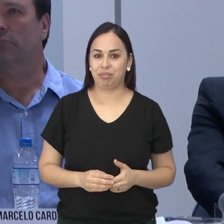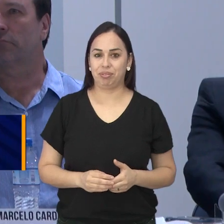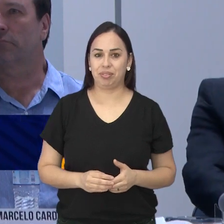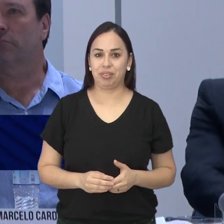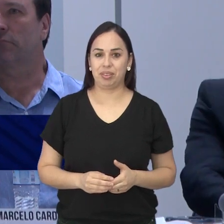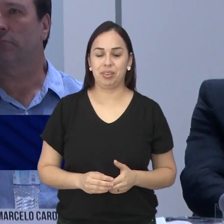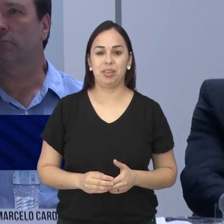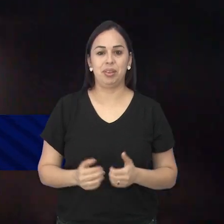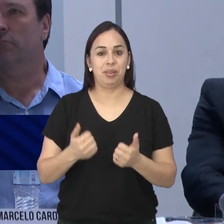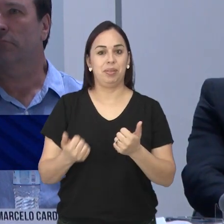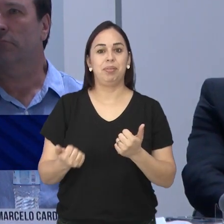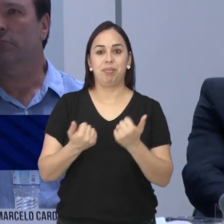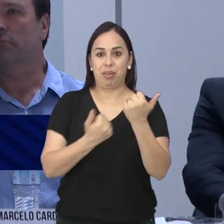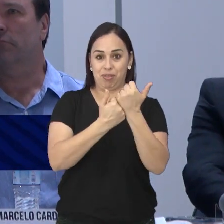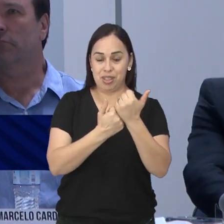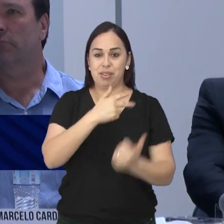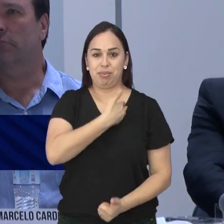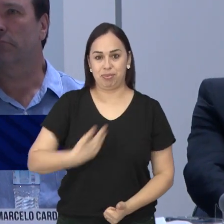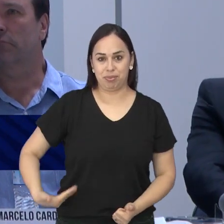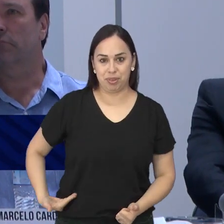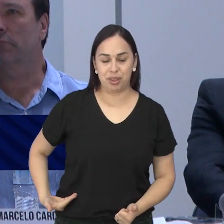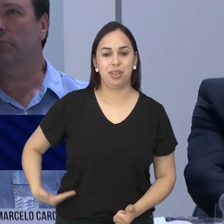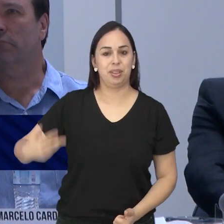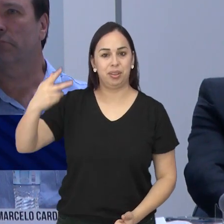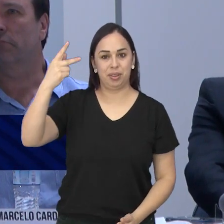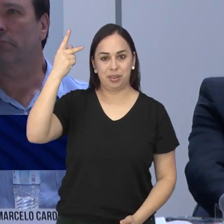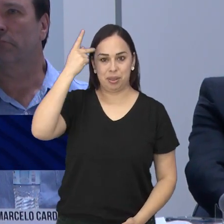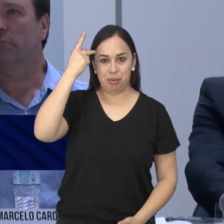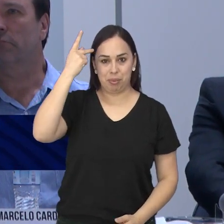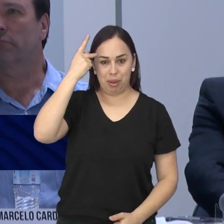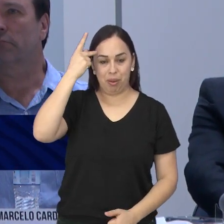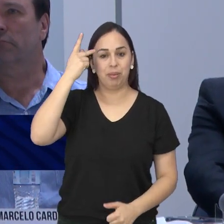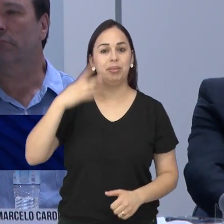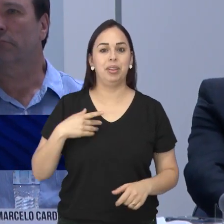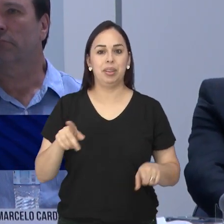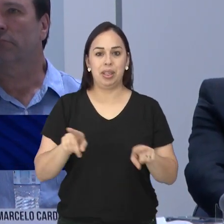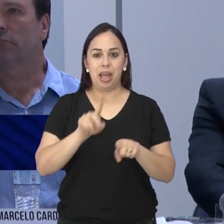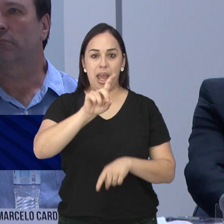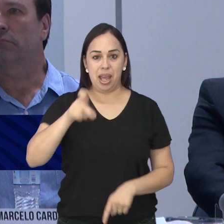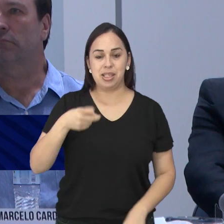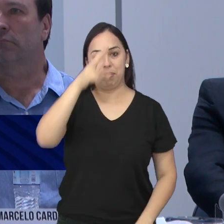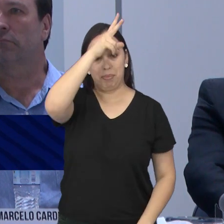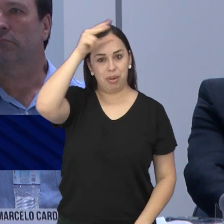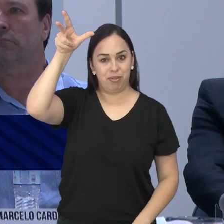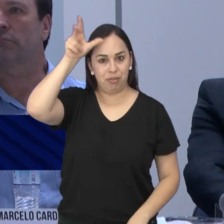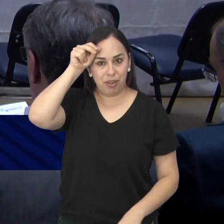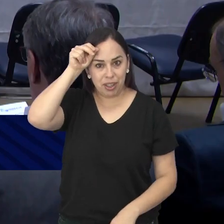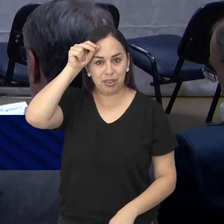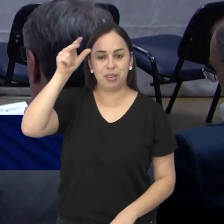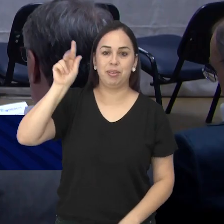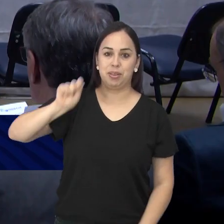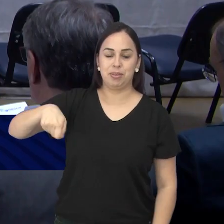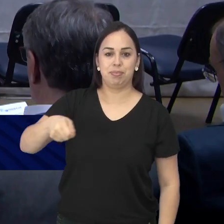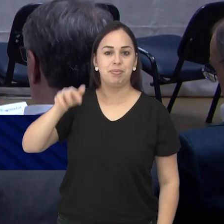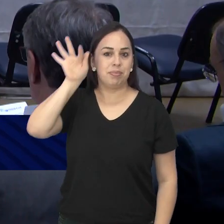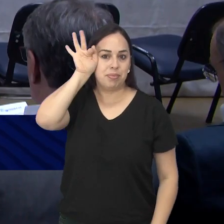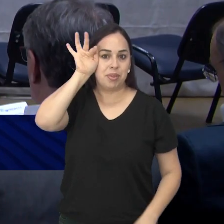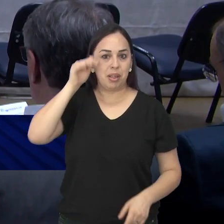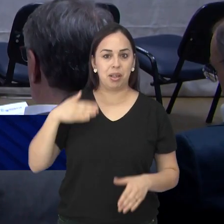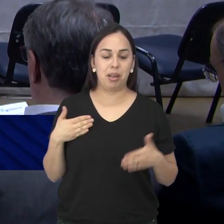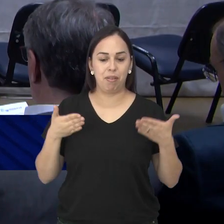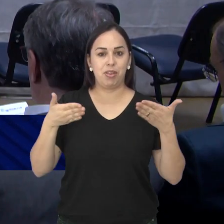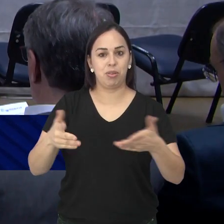atual vice-governador de São Paulo e ex-prefeito de São José, Felício Ramute, visita a cidade para anunciar investimentos para a